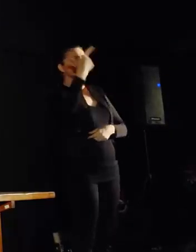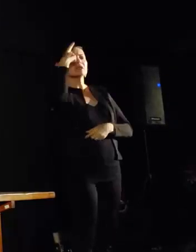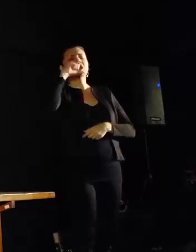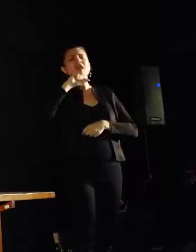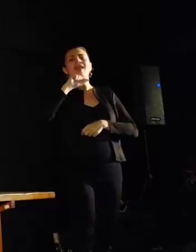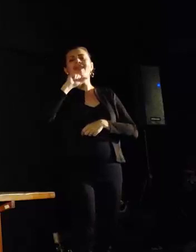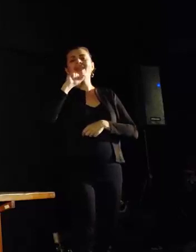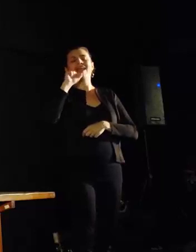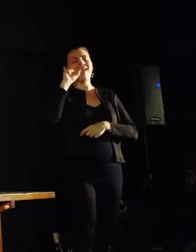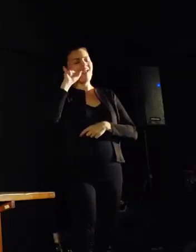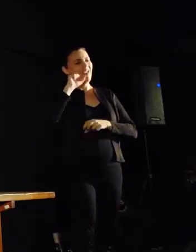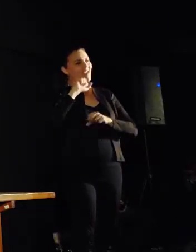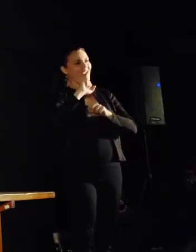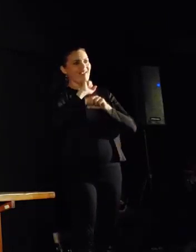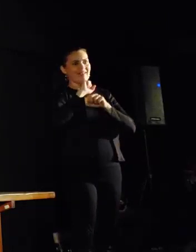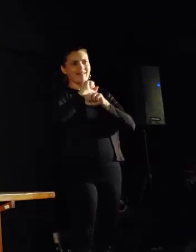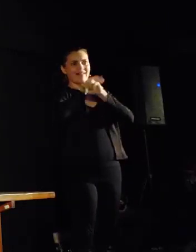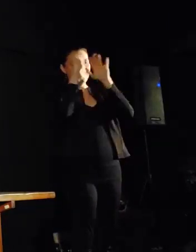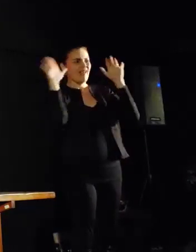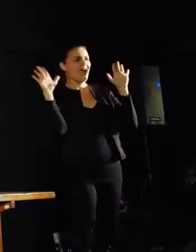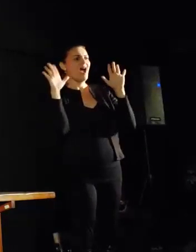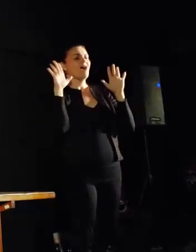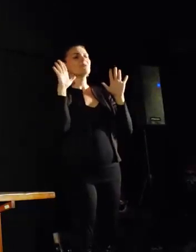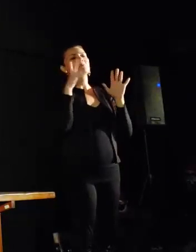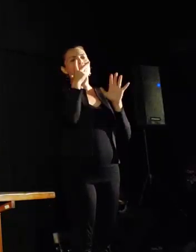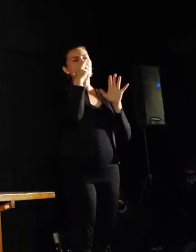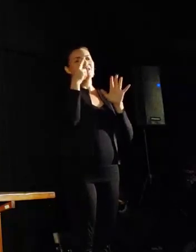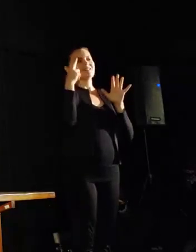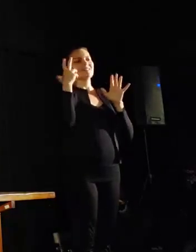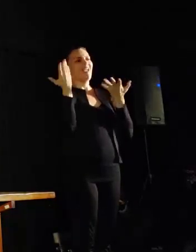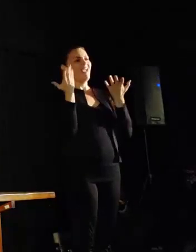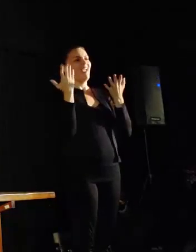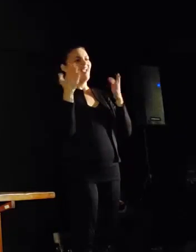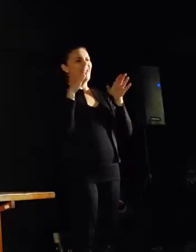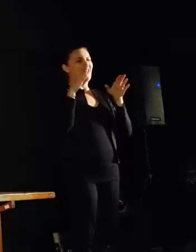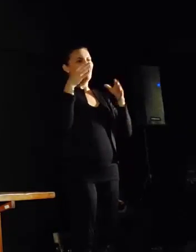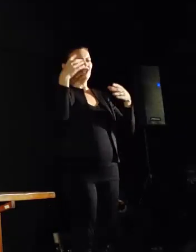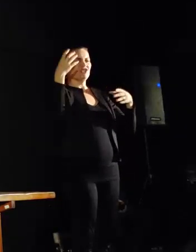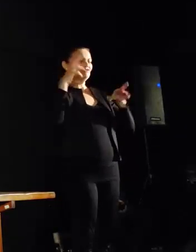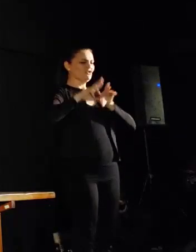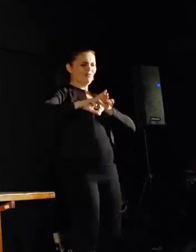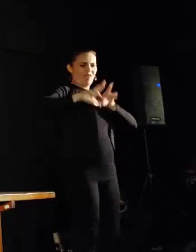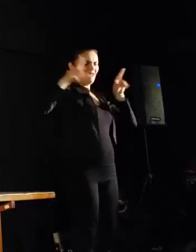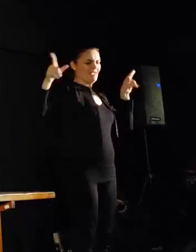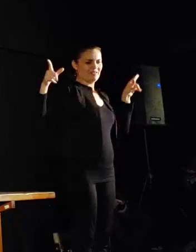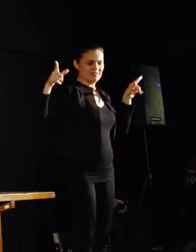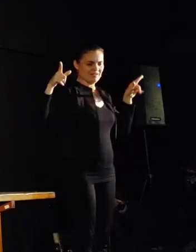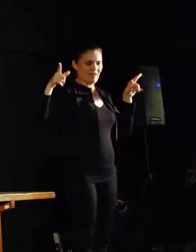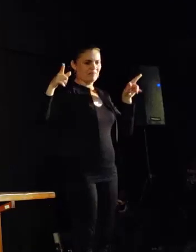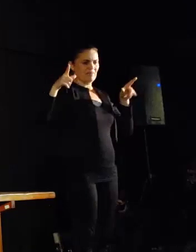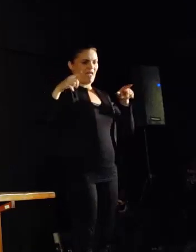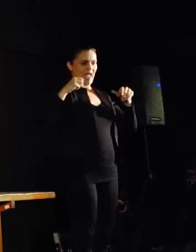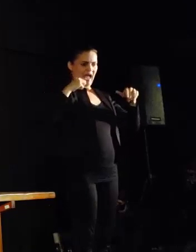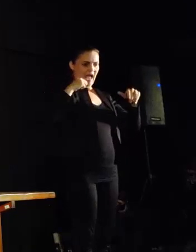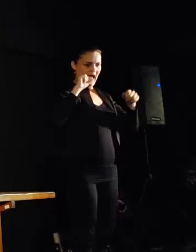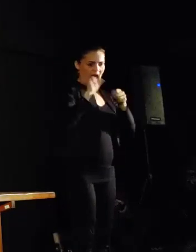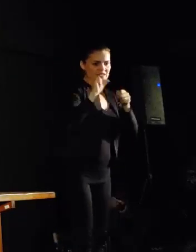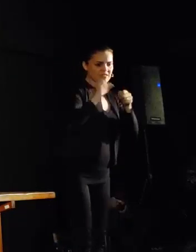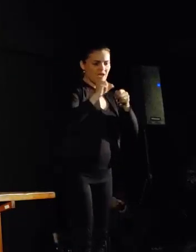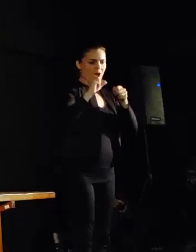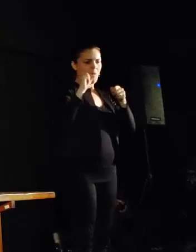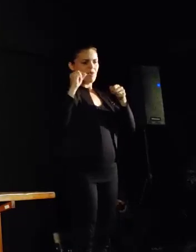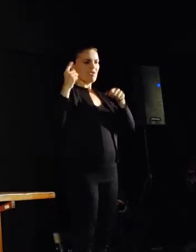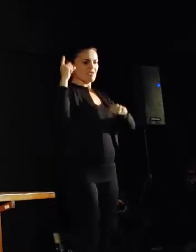que o descompasso entre ação e reação era uma coisa pensada. Ou seja, era dar a impressão à população de que